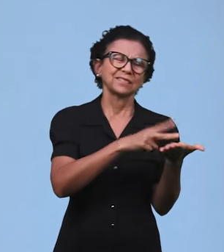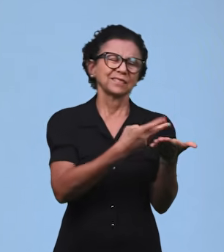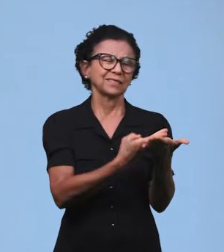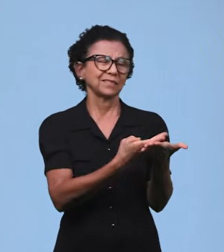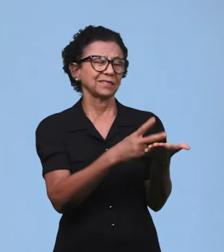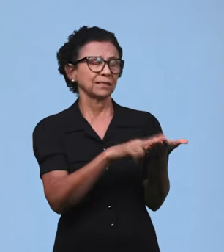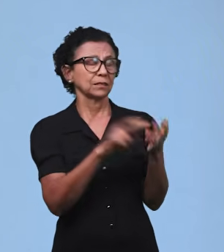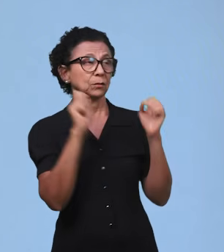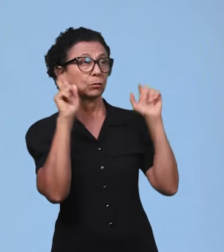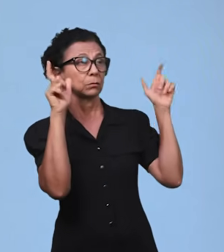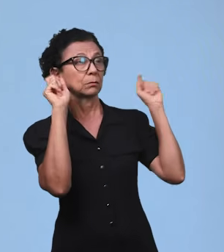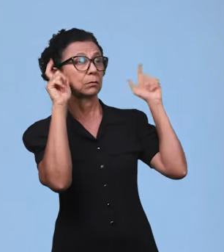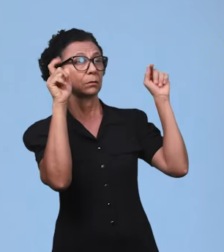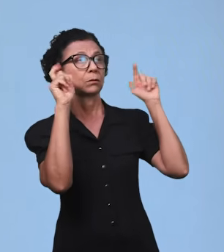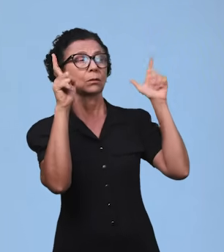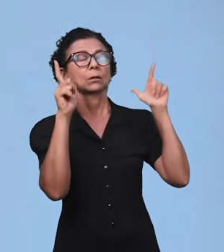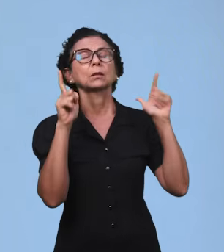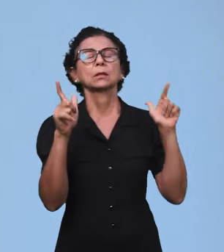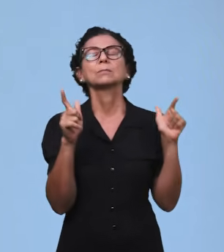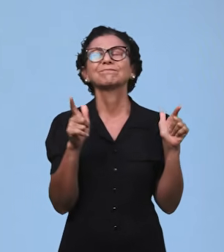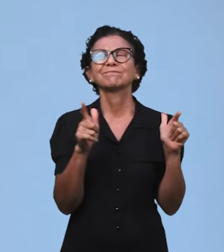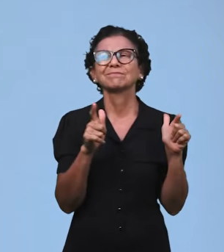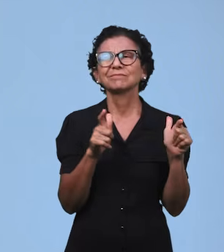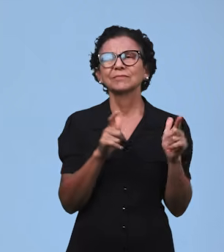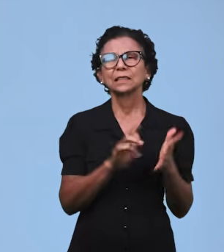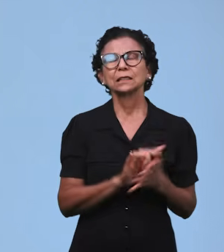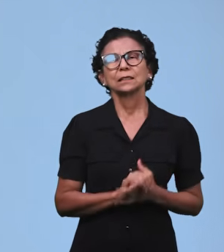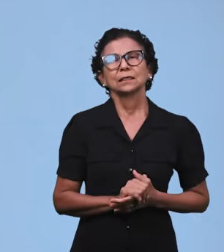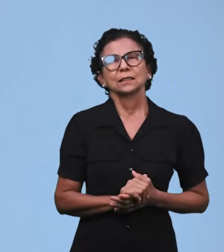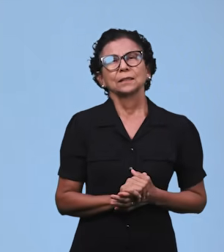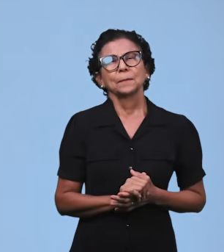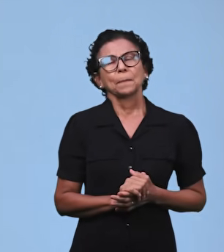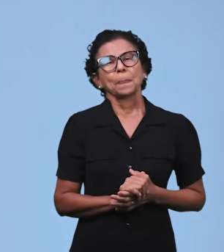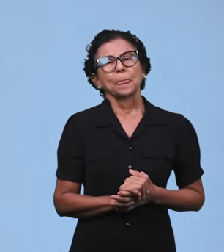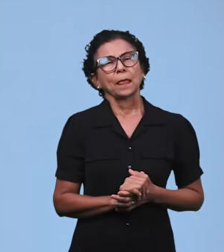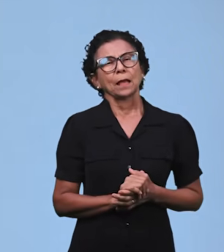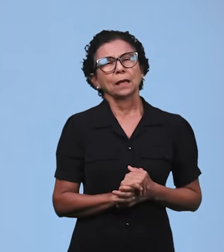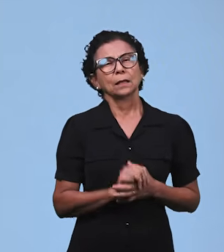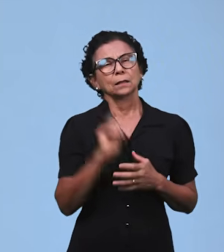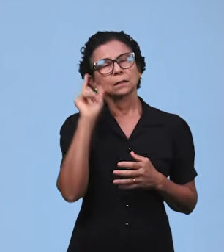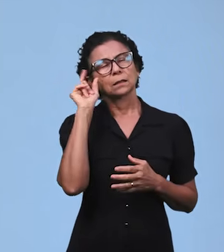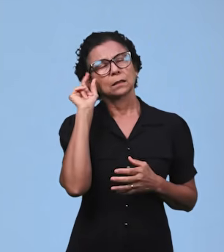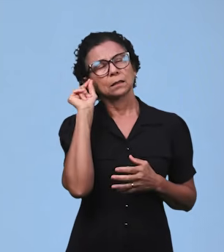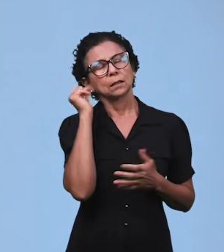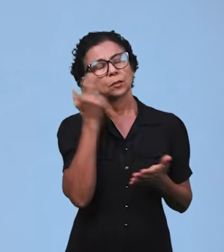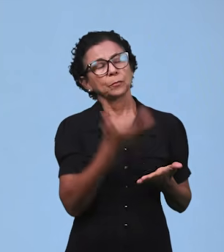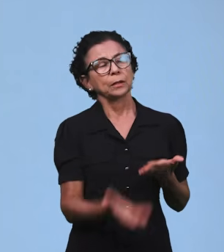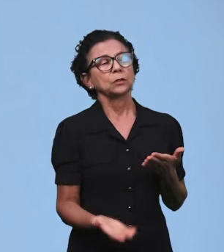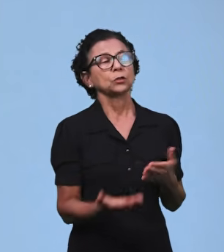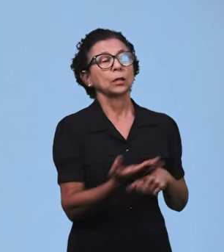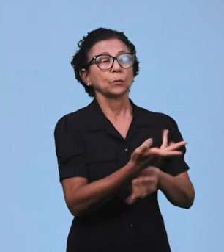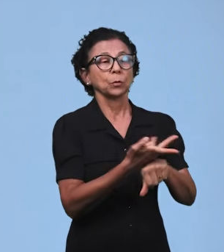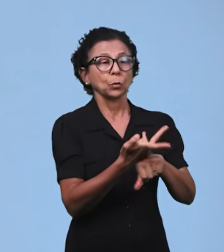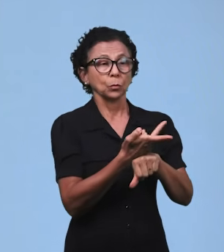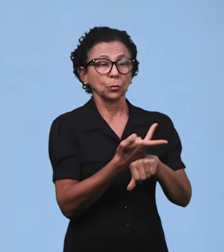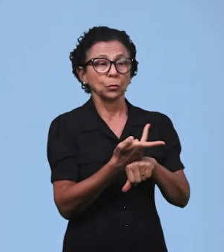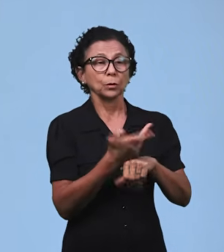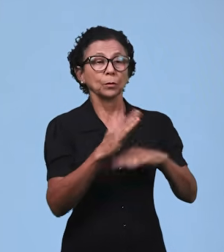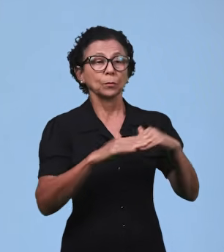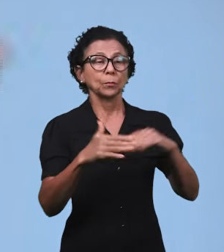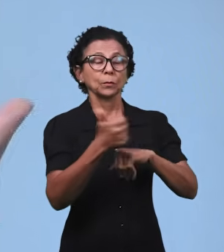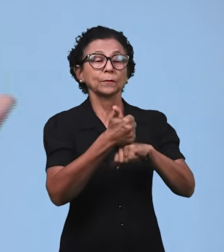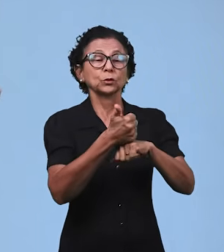despertando no meio da noite. Então a percepção dele é que ele tem uma insônia, e aí procura com a queixa de insônia. E